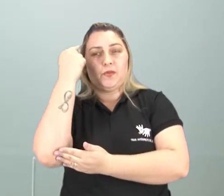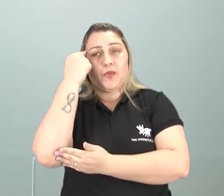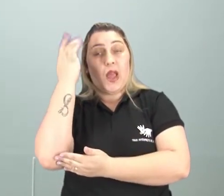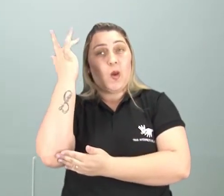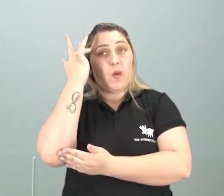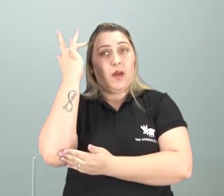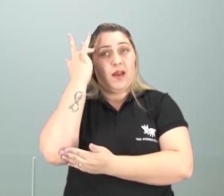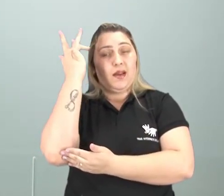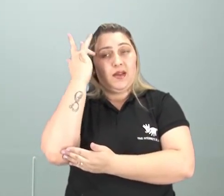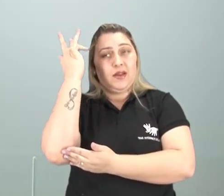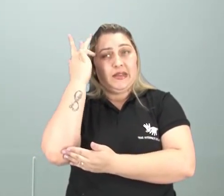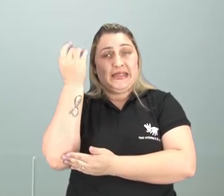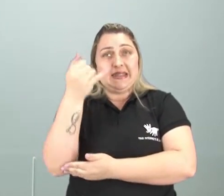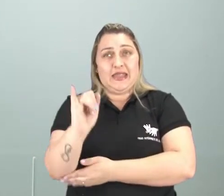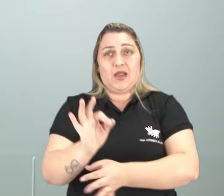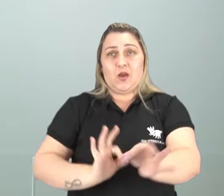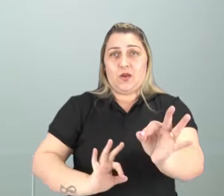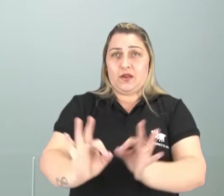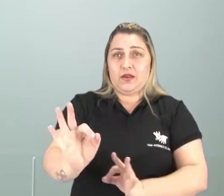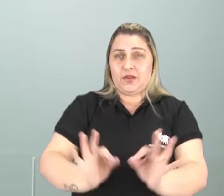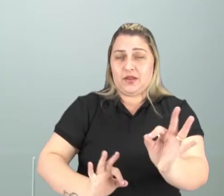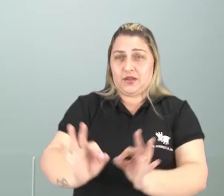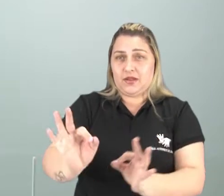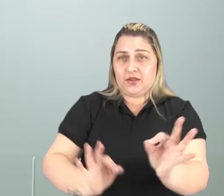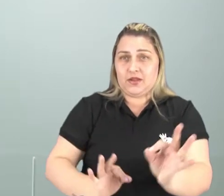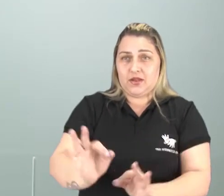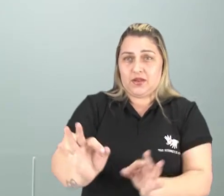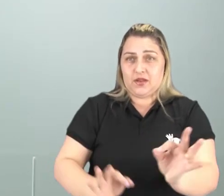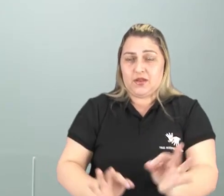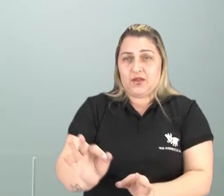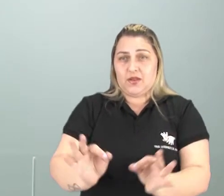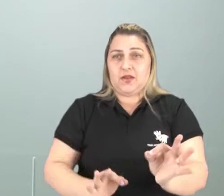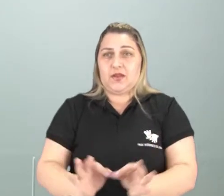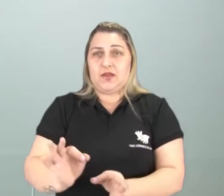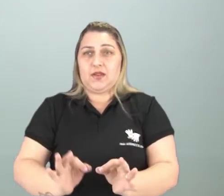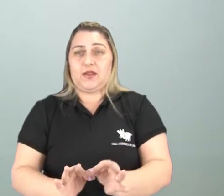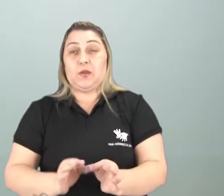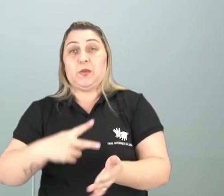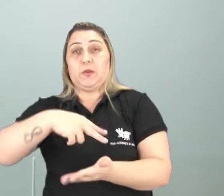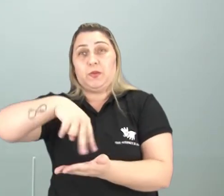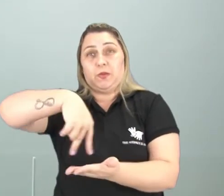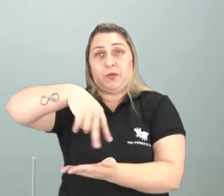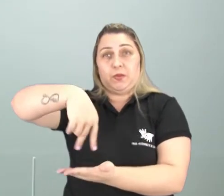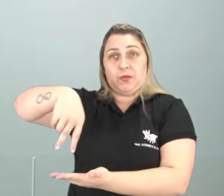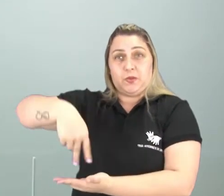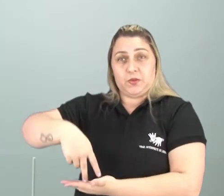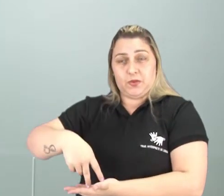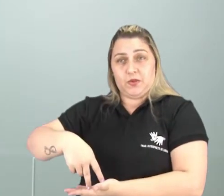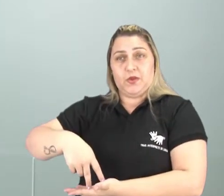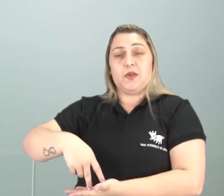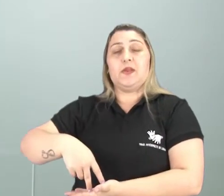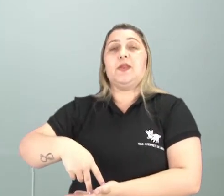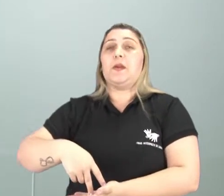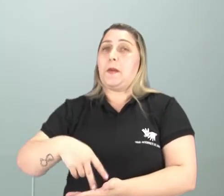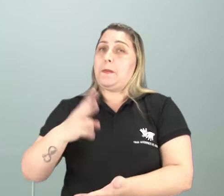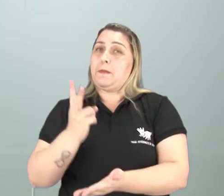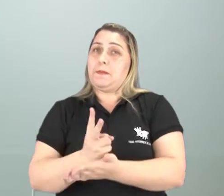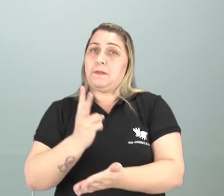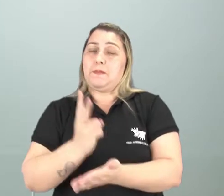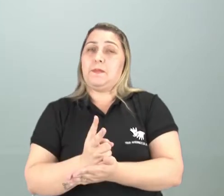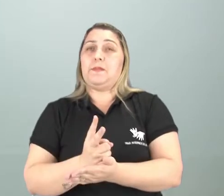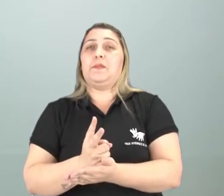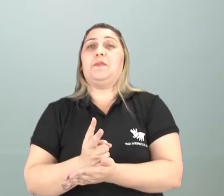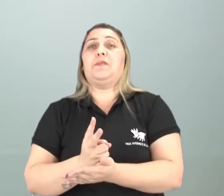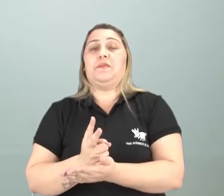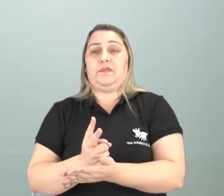a pensar eu acho que se organizássemos os dançarinos que são do